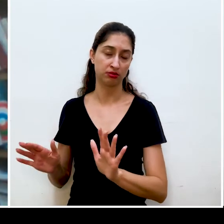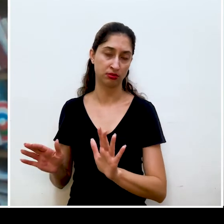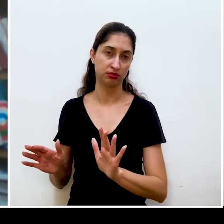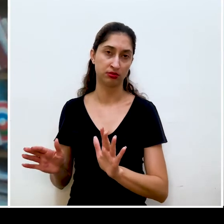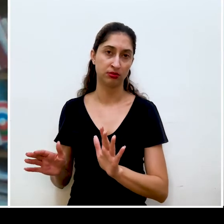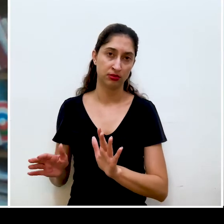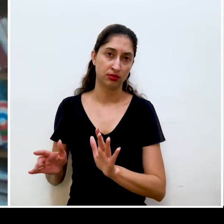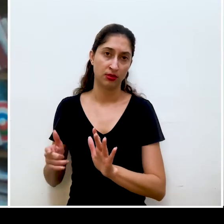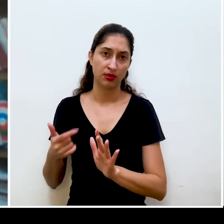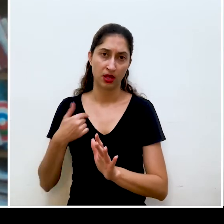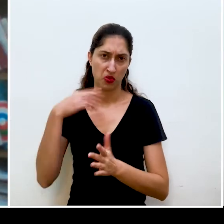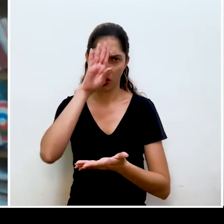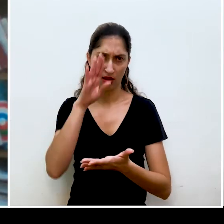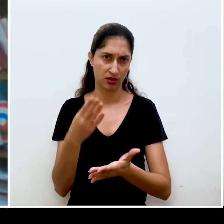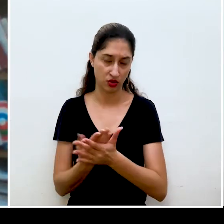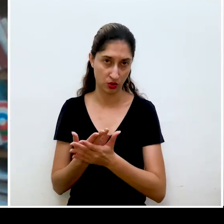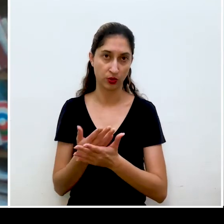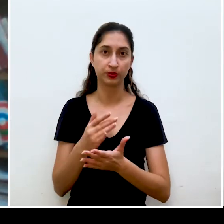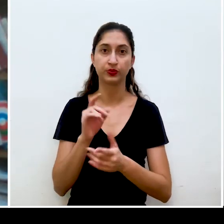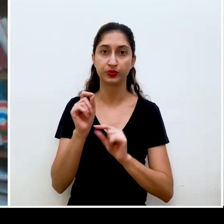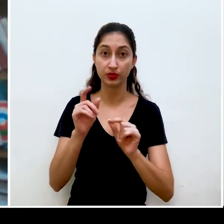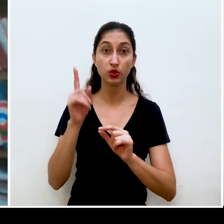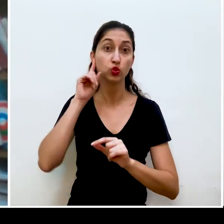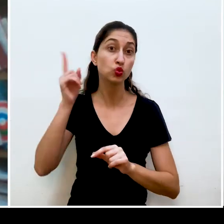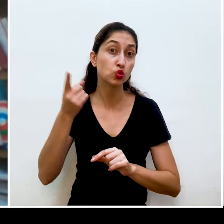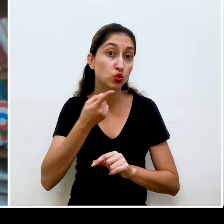então acho que precisa, geralmente surdos